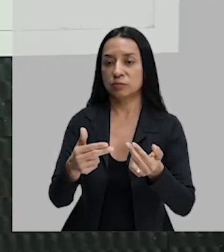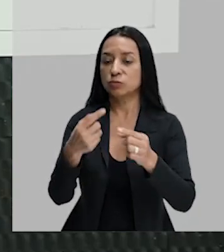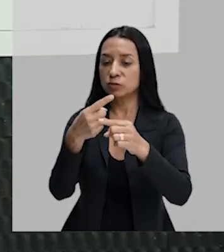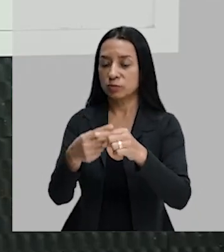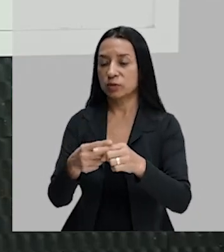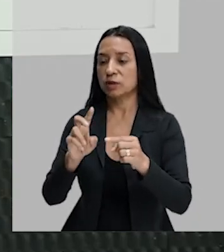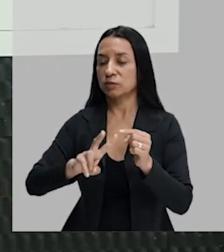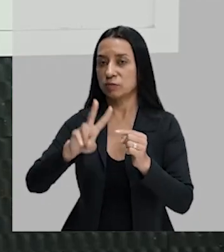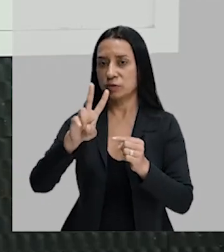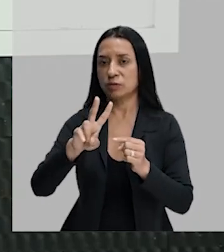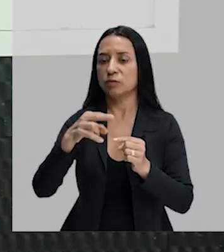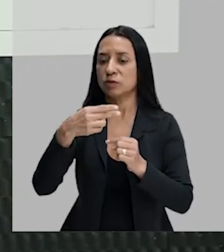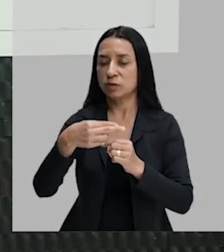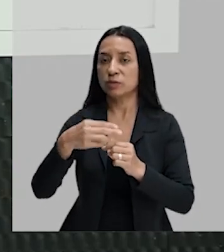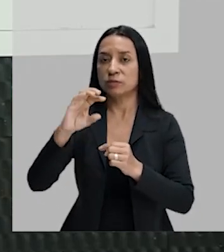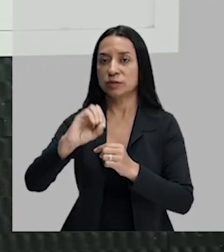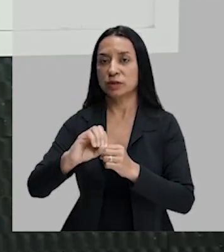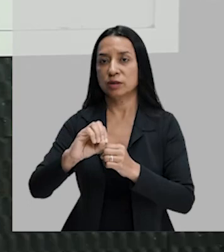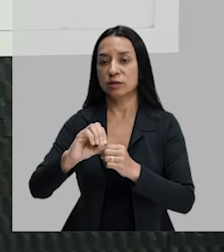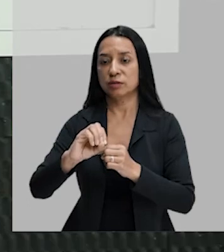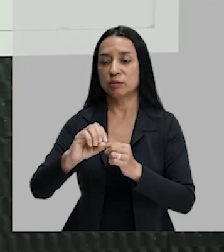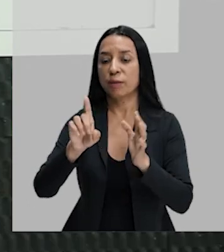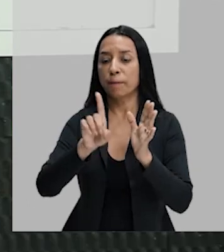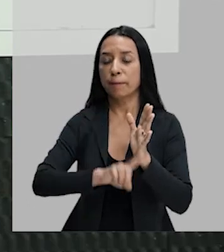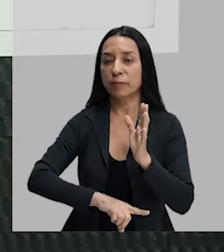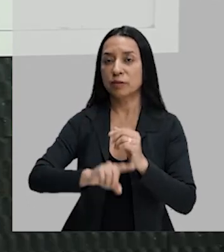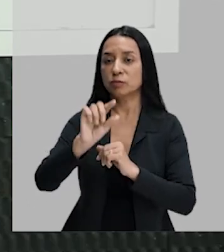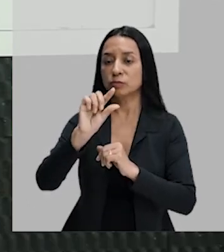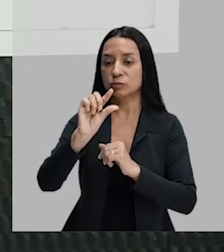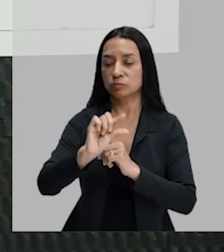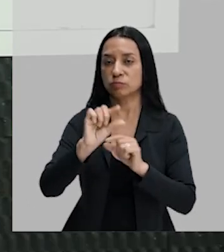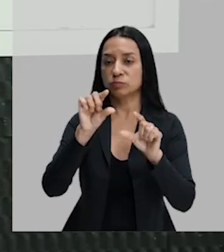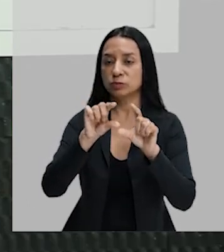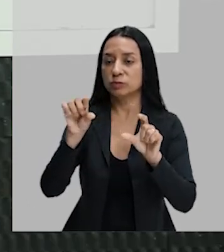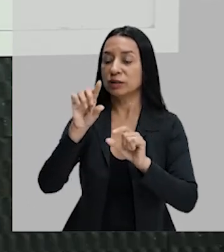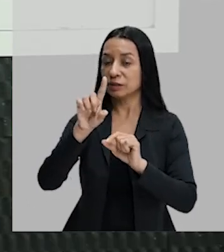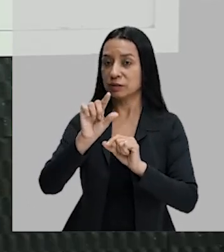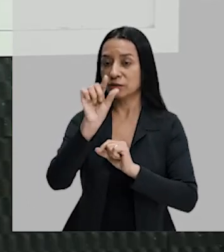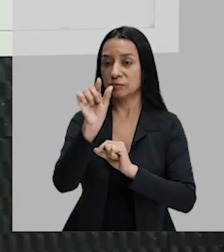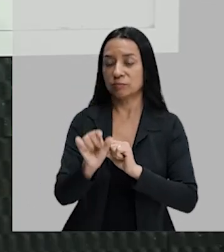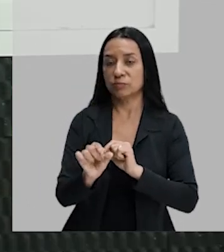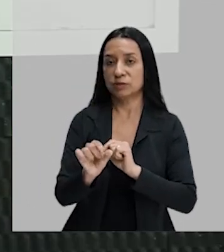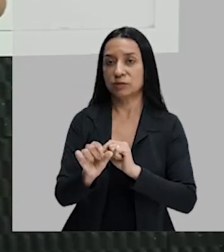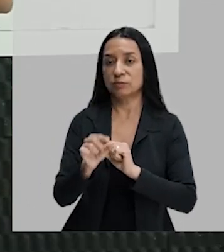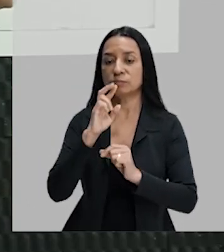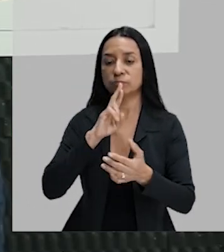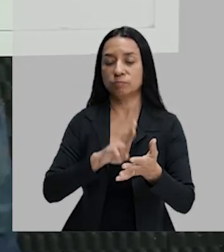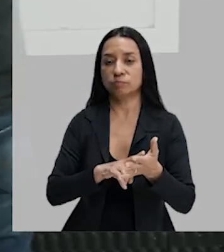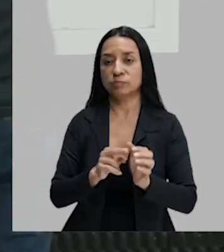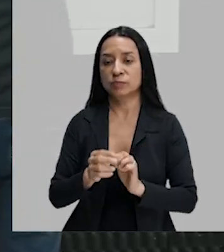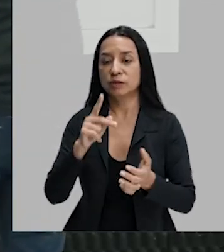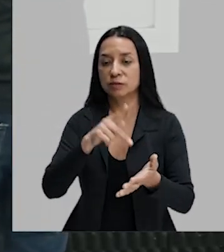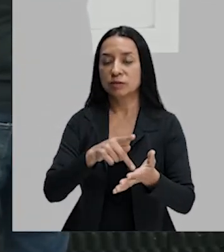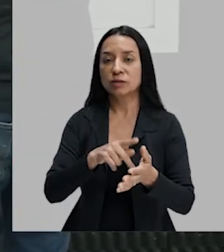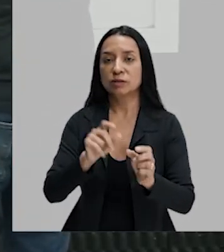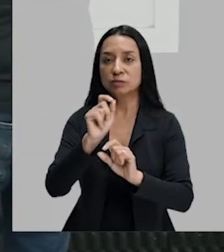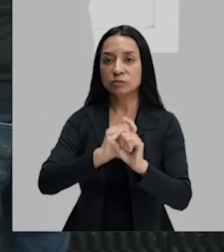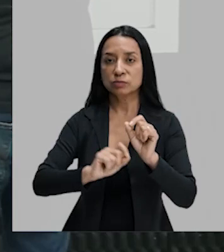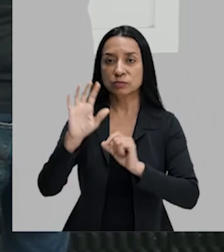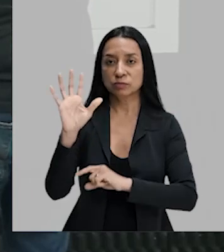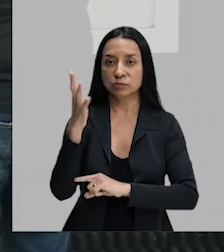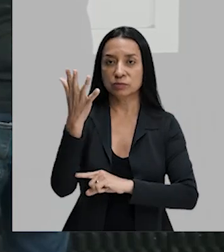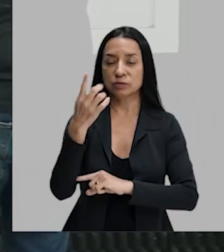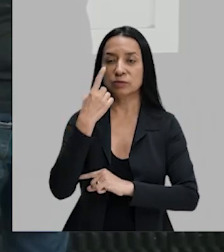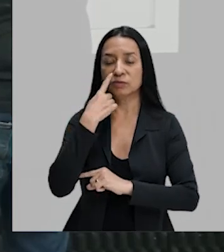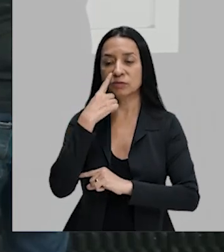zero tá então é menos uma parcela para resolver Então na verdade que que vai acontecer você vai ter